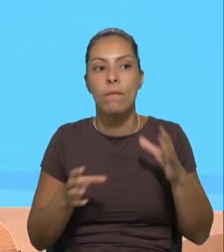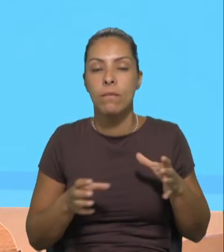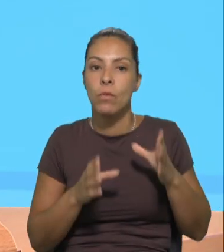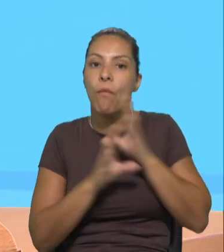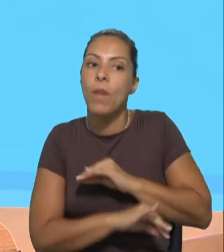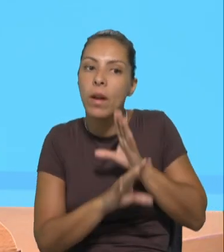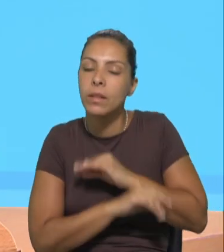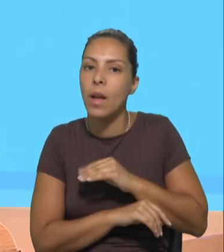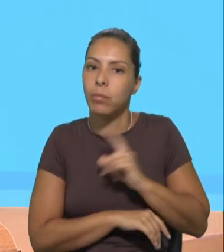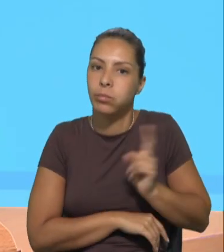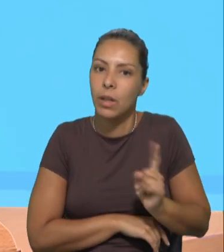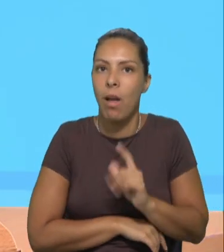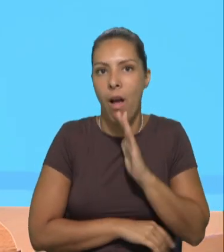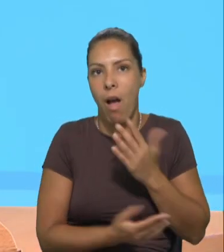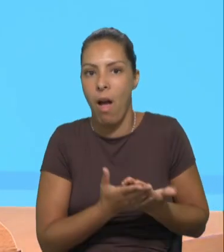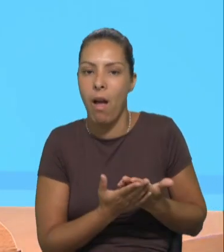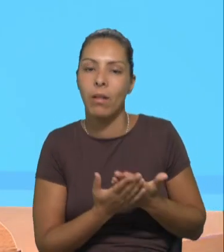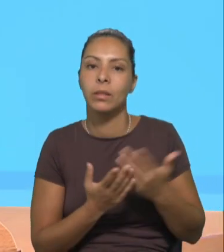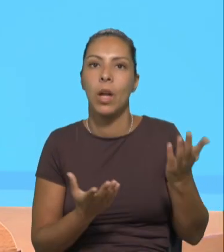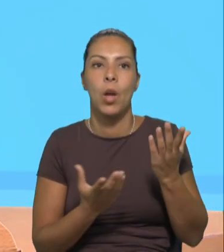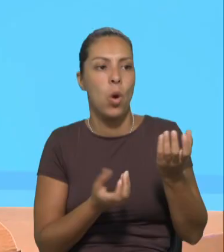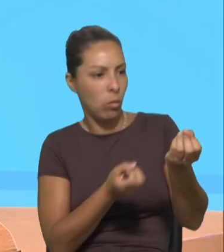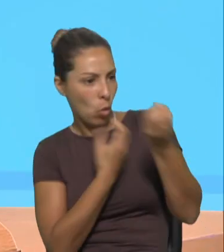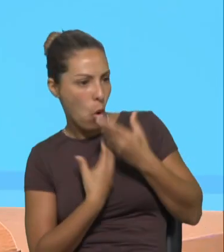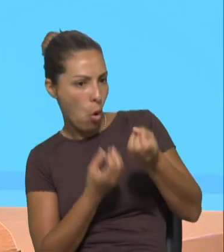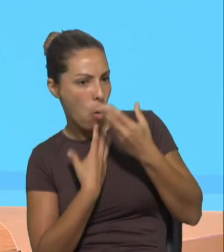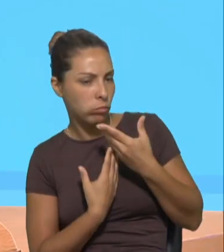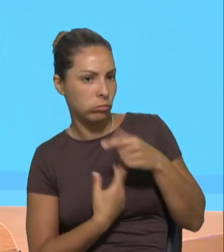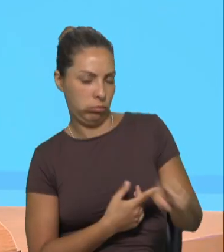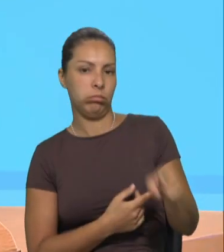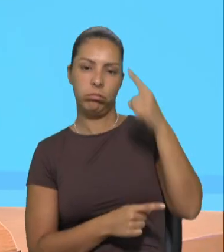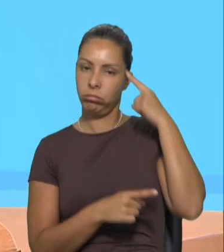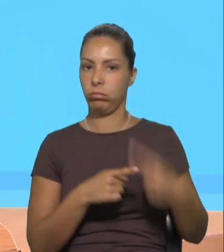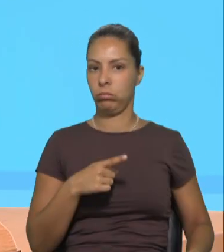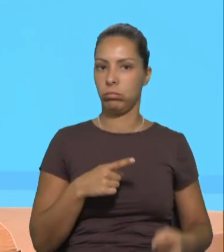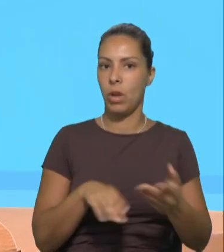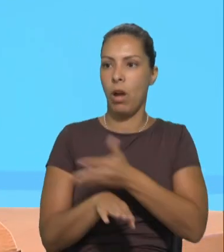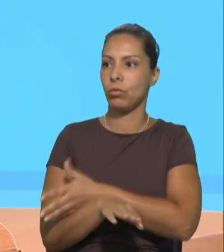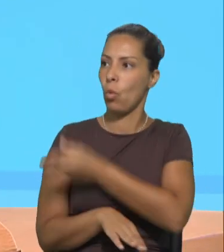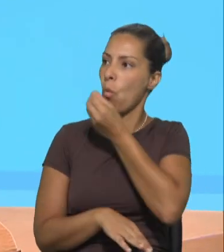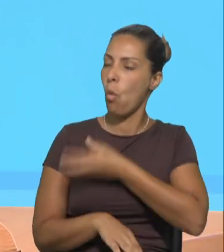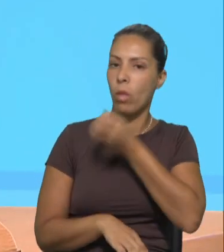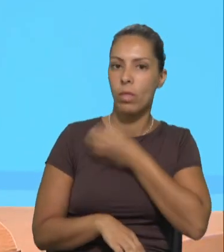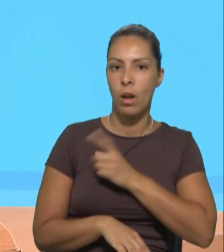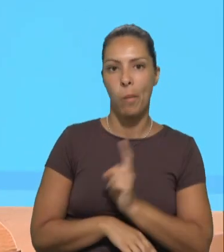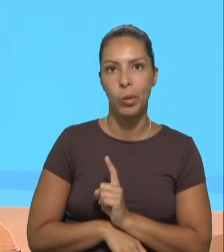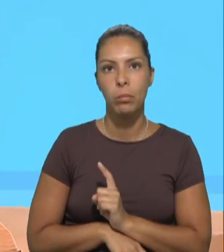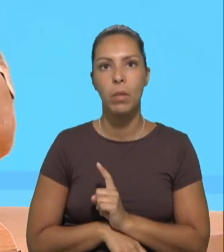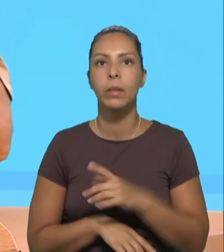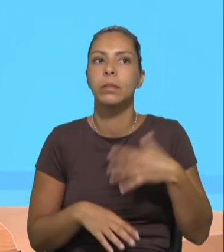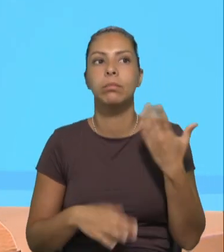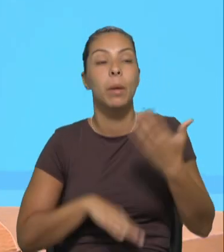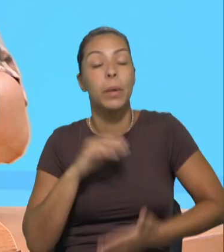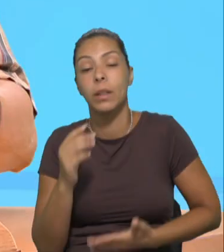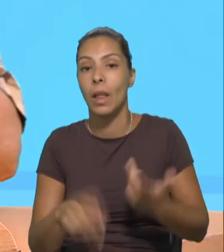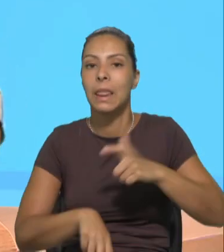surgem ali, de repente contam-nos coisas que não era suposto, se calhar, com facilidade contar-nos, mas ali surge o